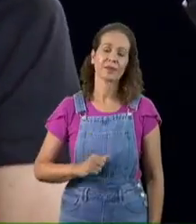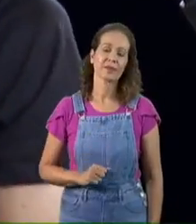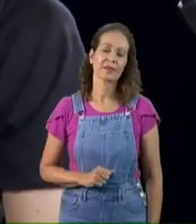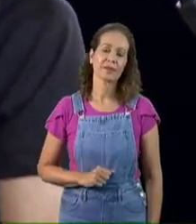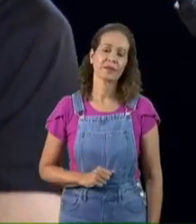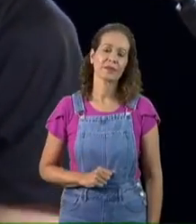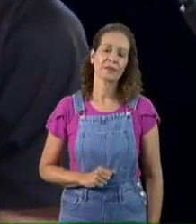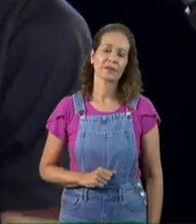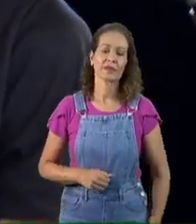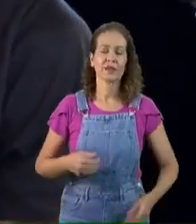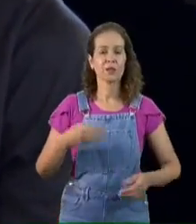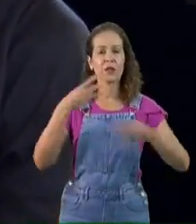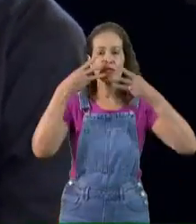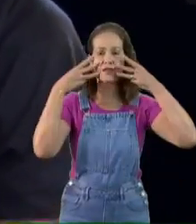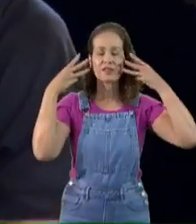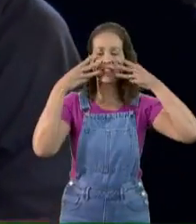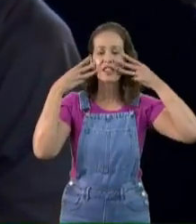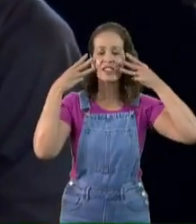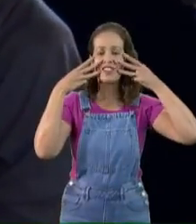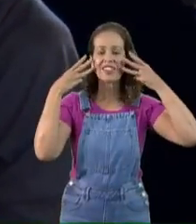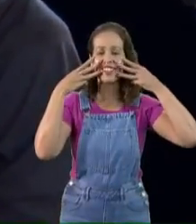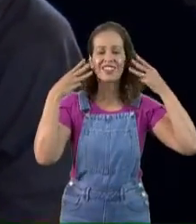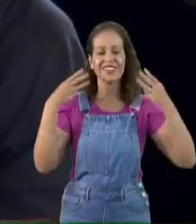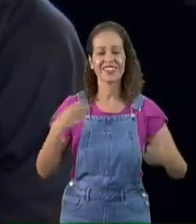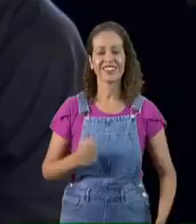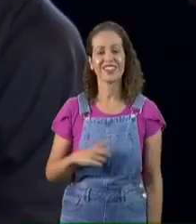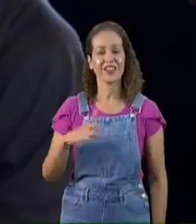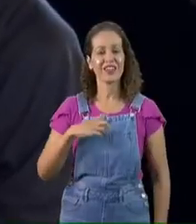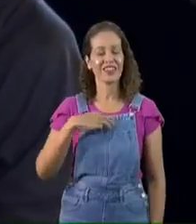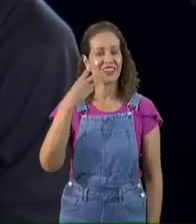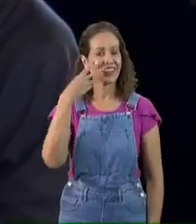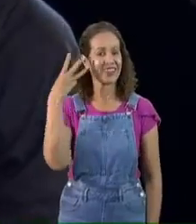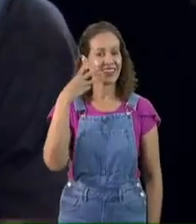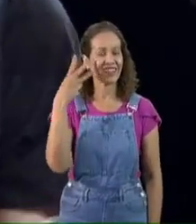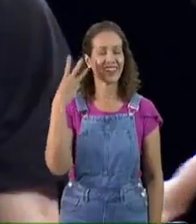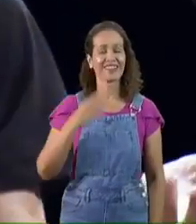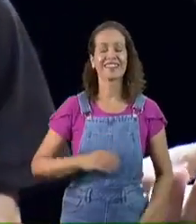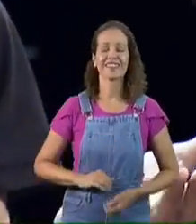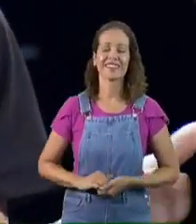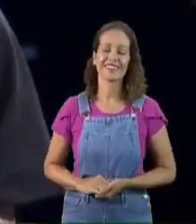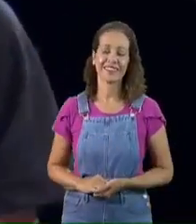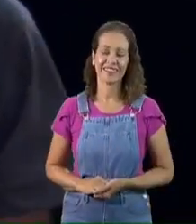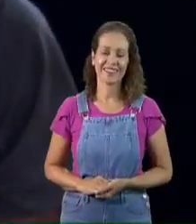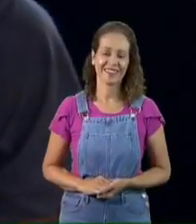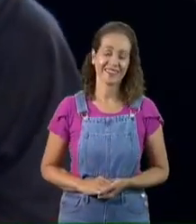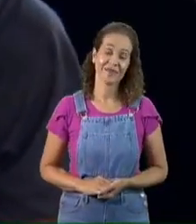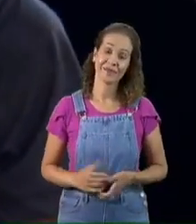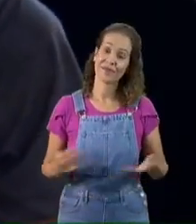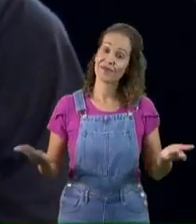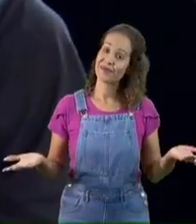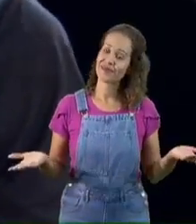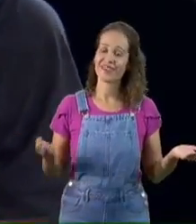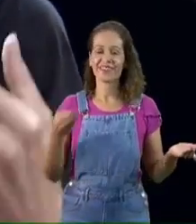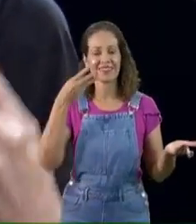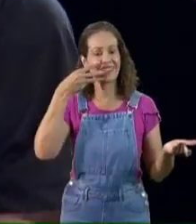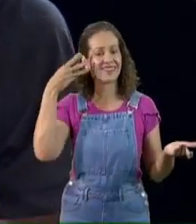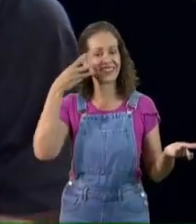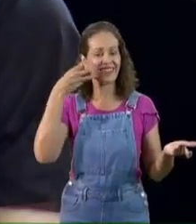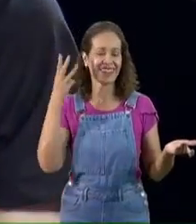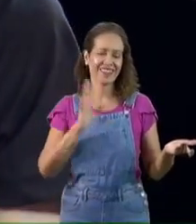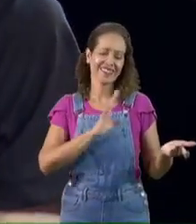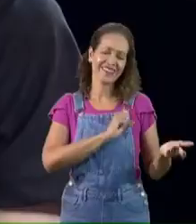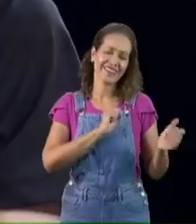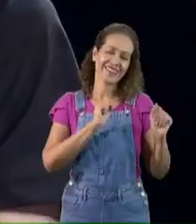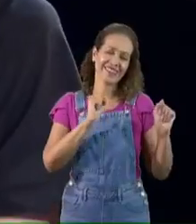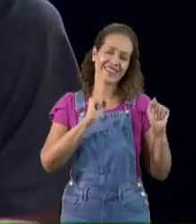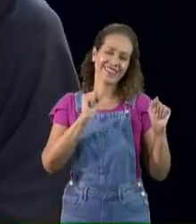Eu sou gato pelos gatinhos. Pelos gato gatos? Eu tenho um gato. Então aí já, né? Gato já, é sua paixão. Eu